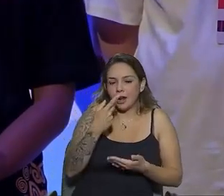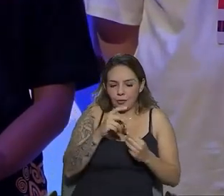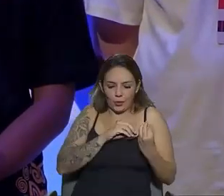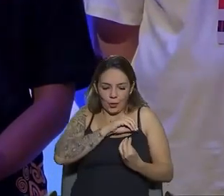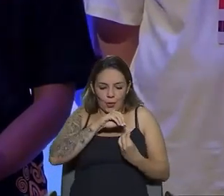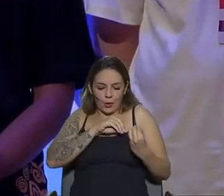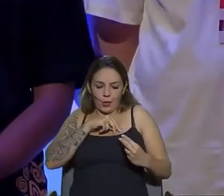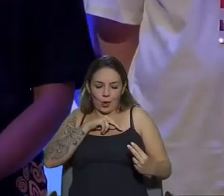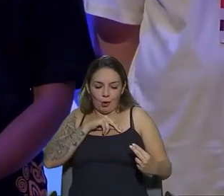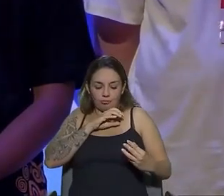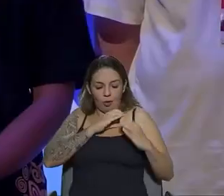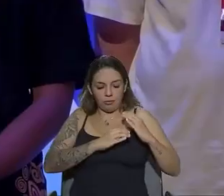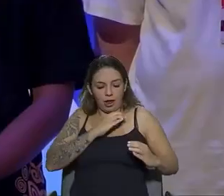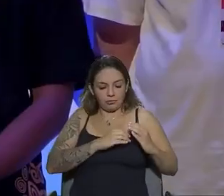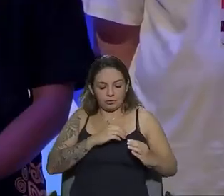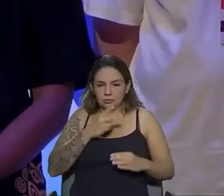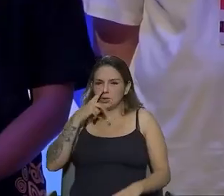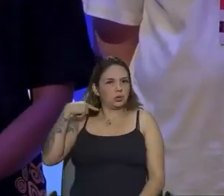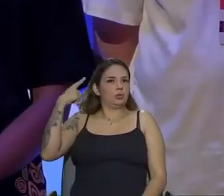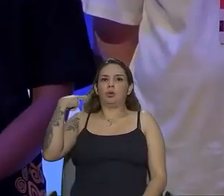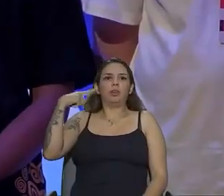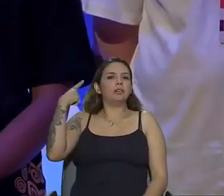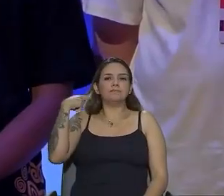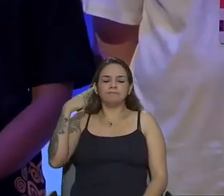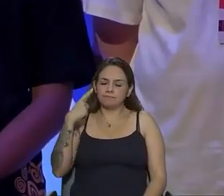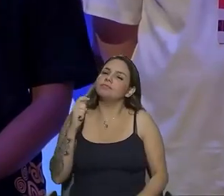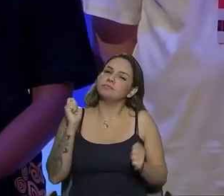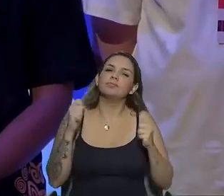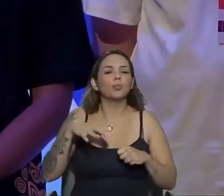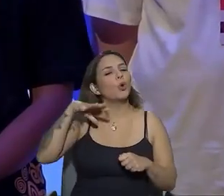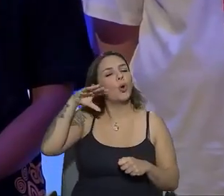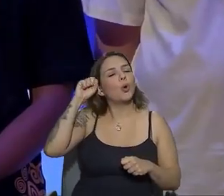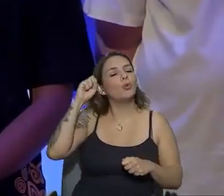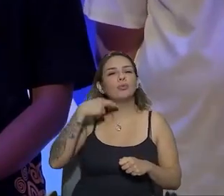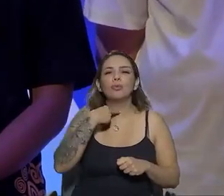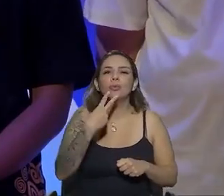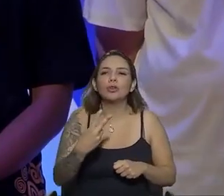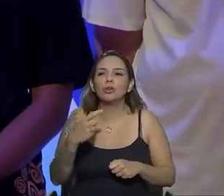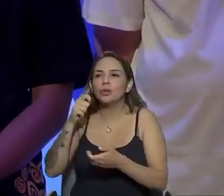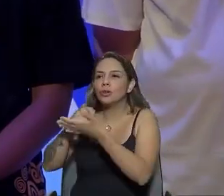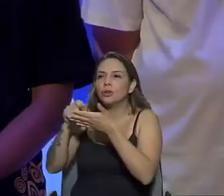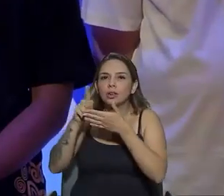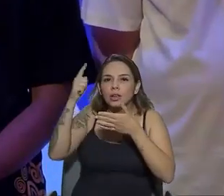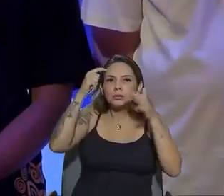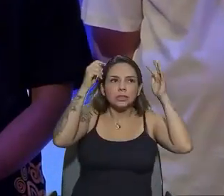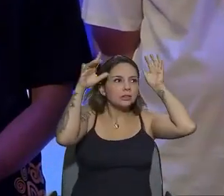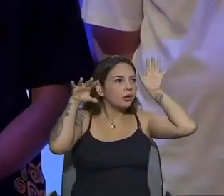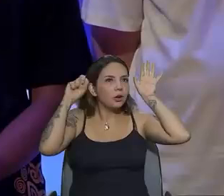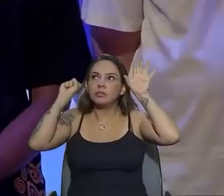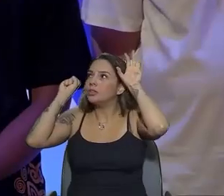idades, cores e sexo. A maioria traja uniforme escolar. Mas jurava que podia ouvir a voz dos escritores em sua